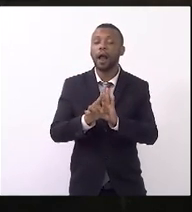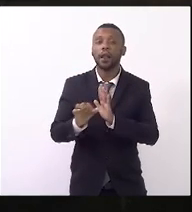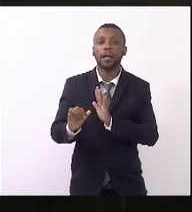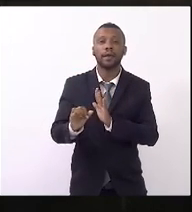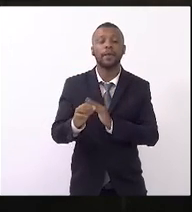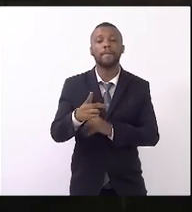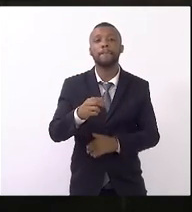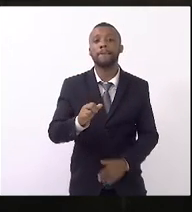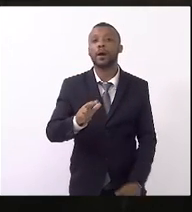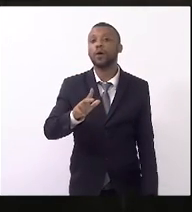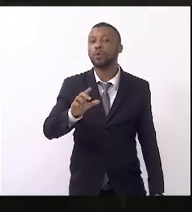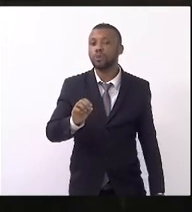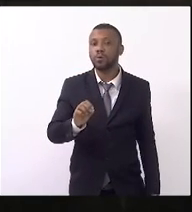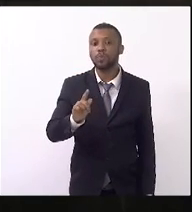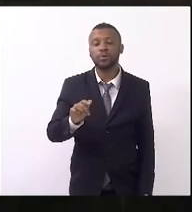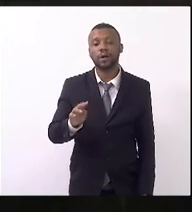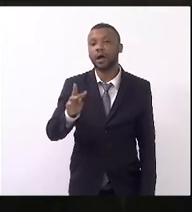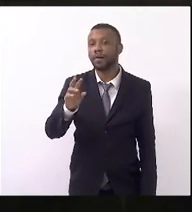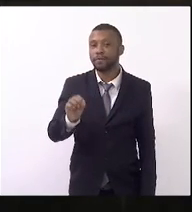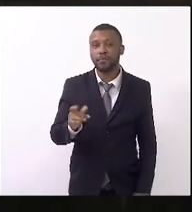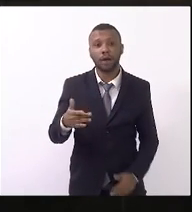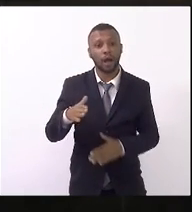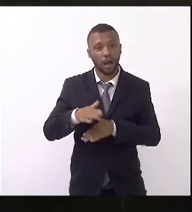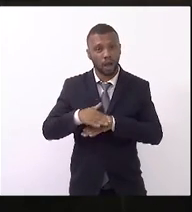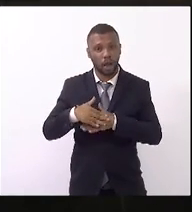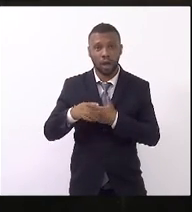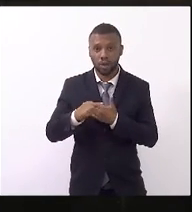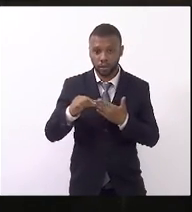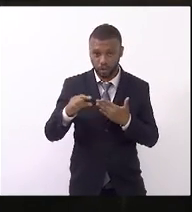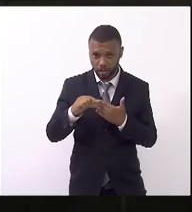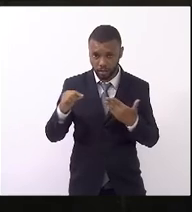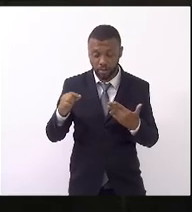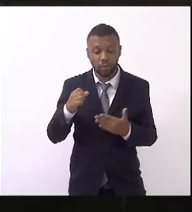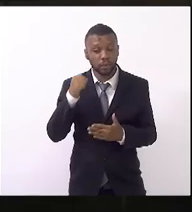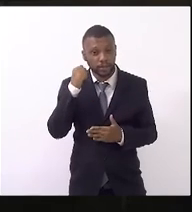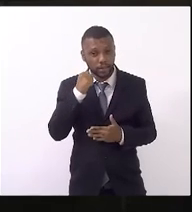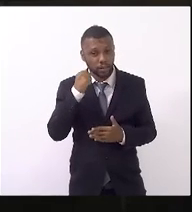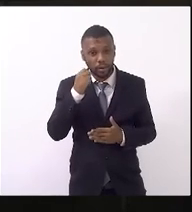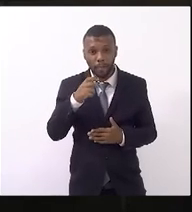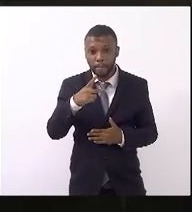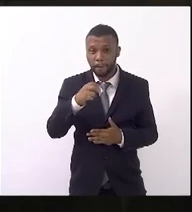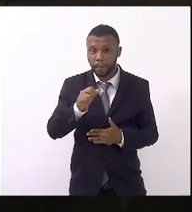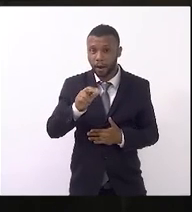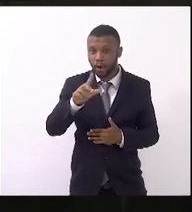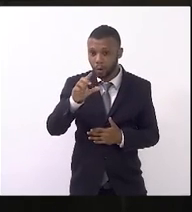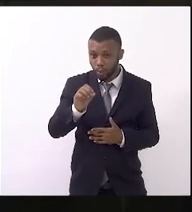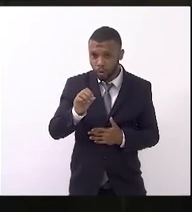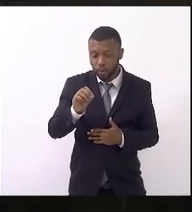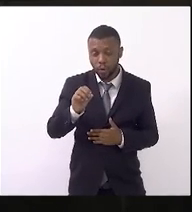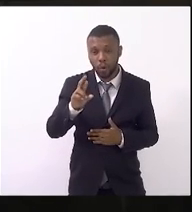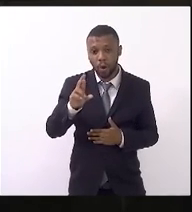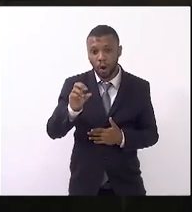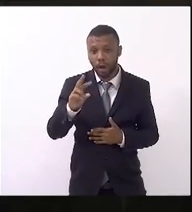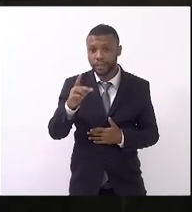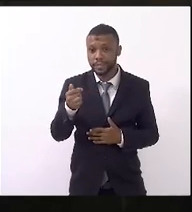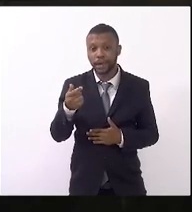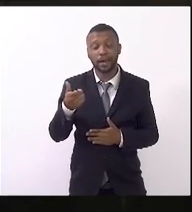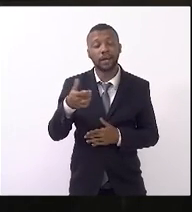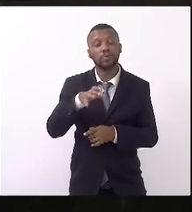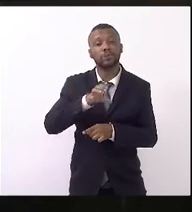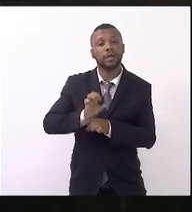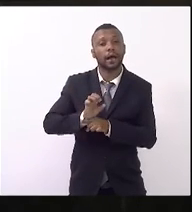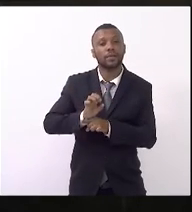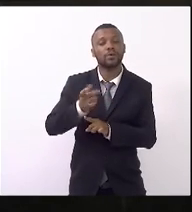Gustavo, a lei de autoria do senador Paulo Rocha, senador do estado do Pará,